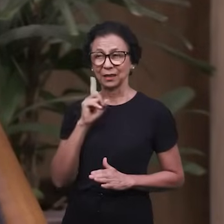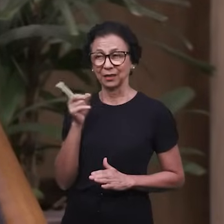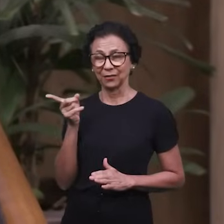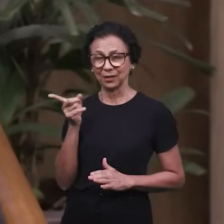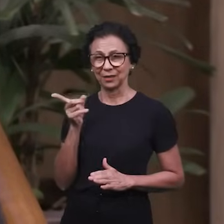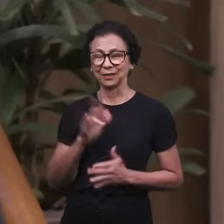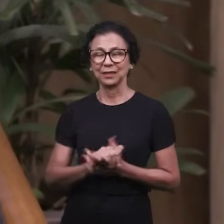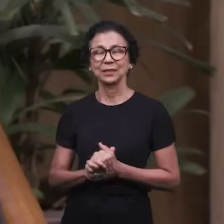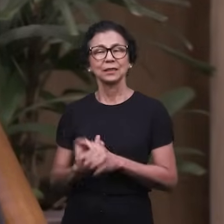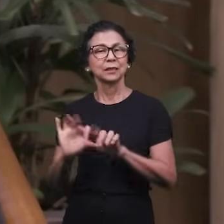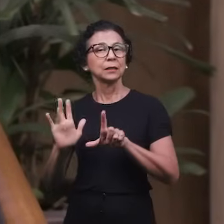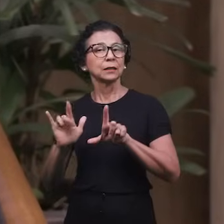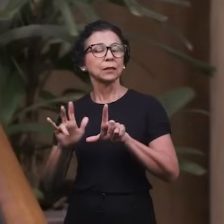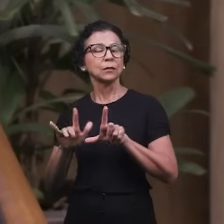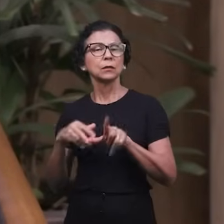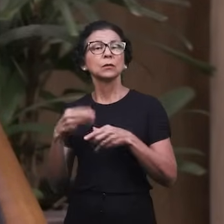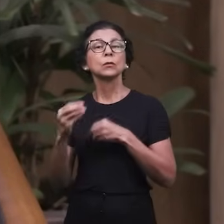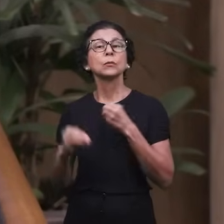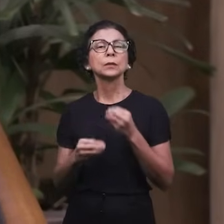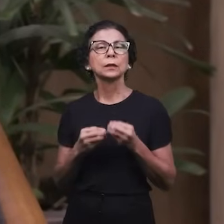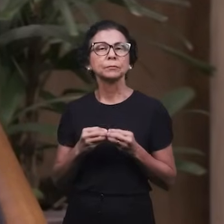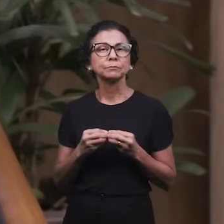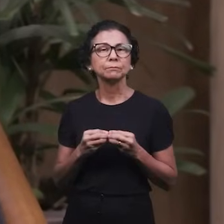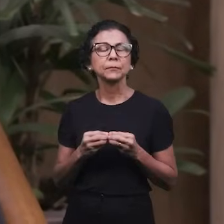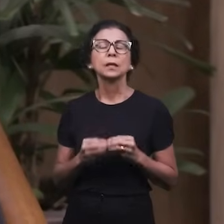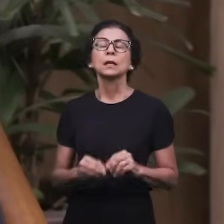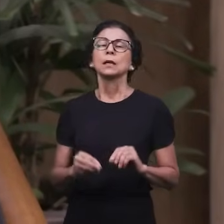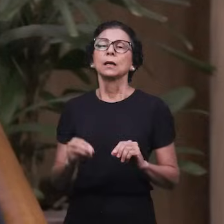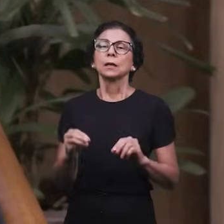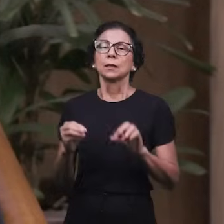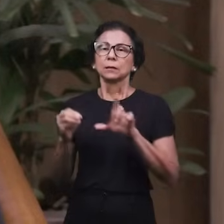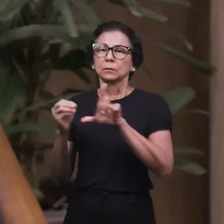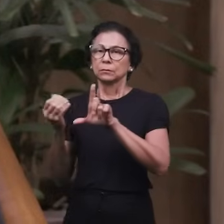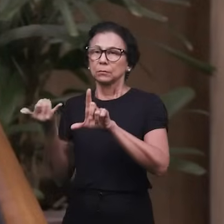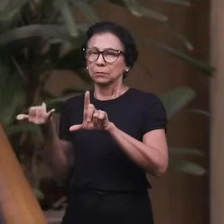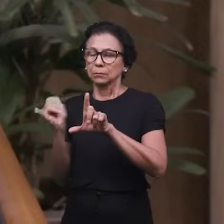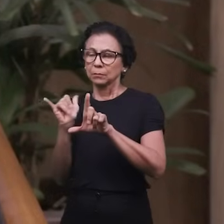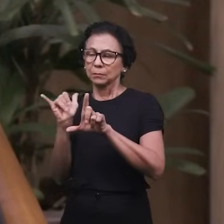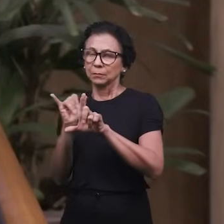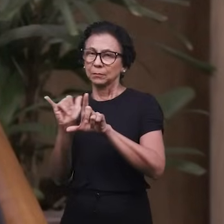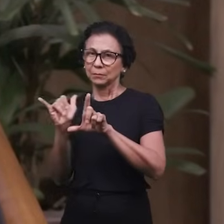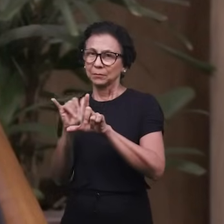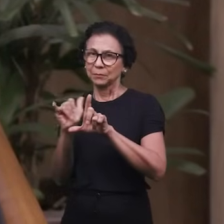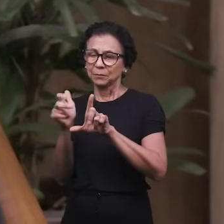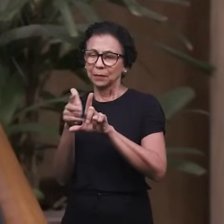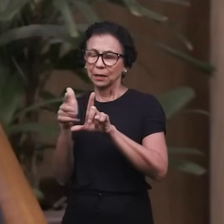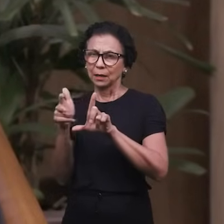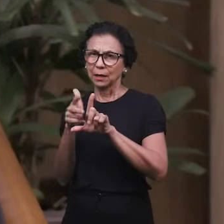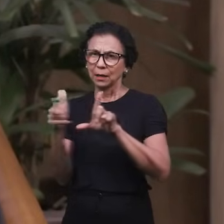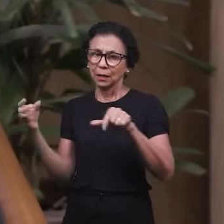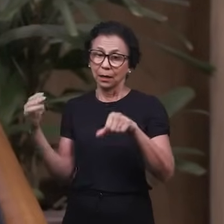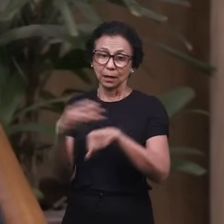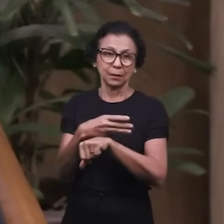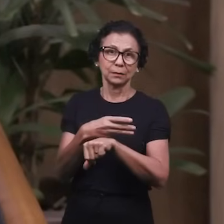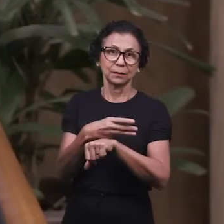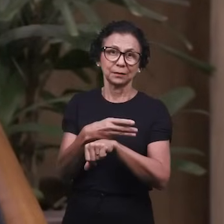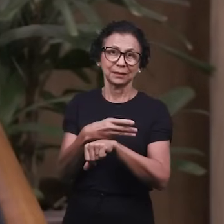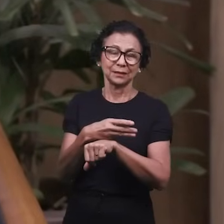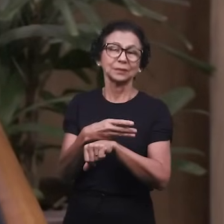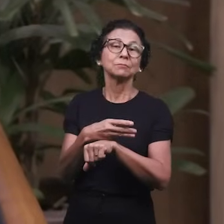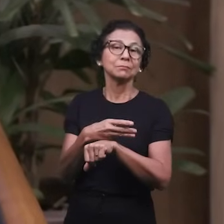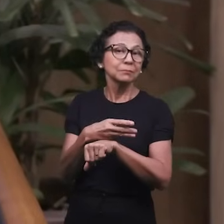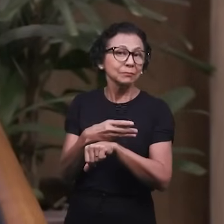na tela, está aparecendo o QR Code. E como é que funciona? Você aponta a câmera do seu celular para ele e você vai ser redirecionado para o WhatsApp. Ali no